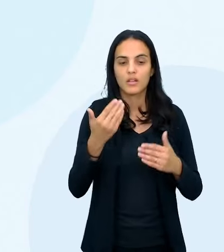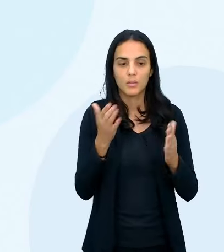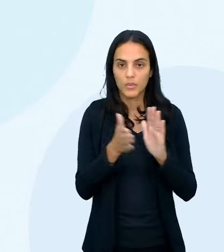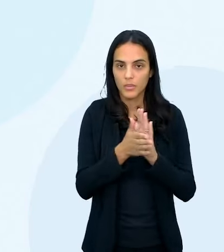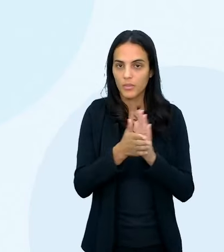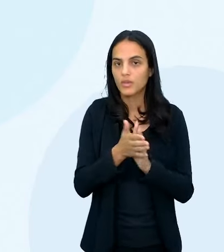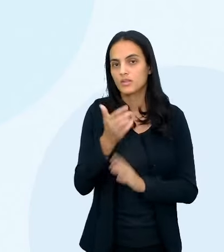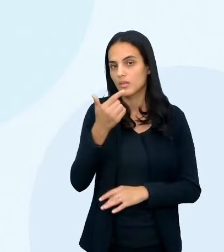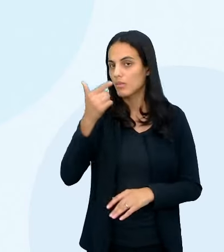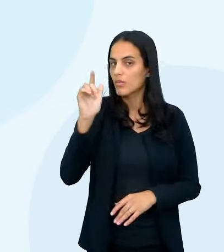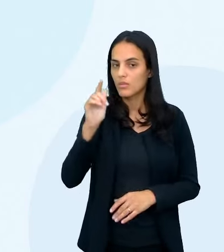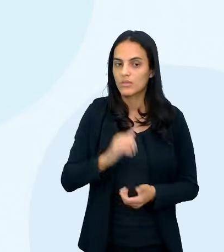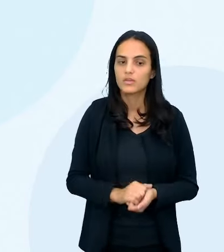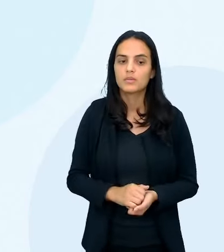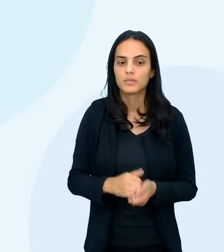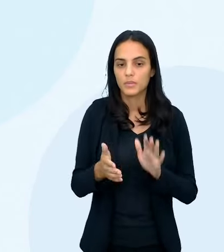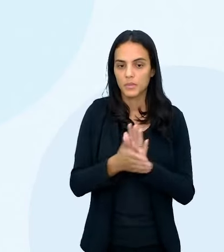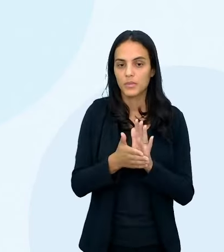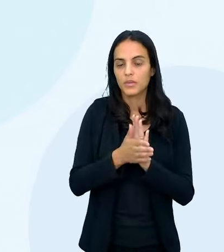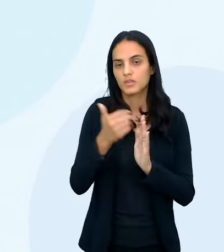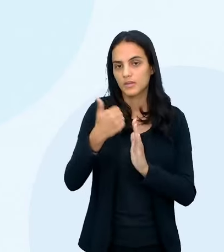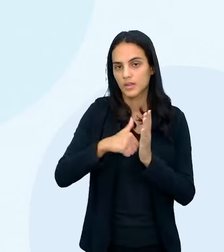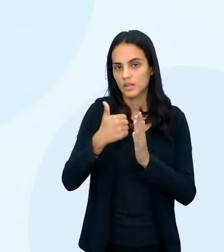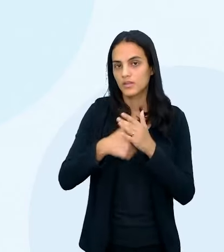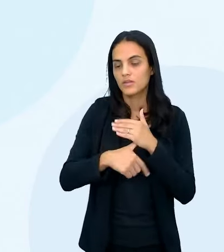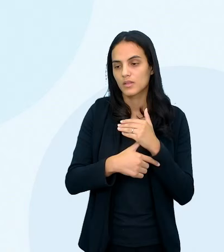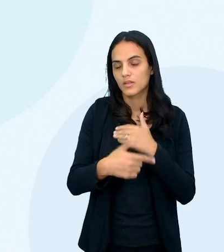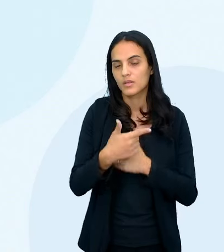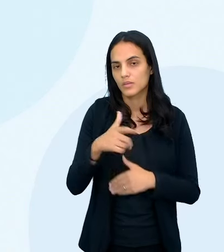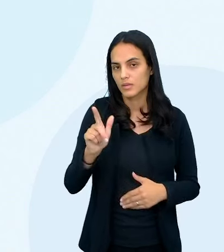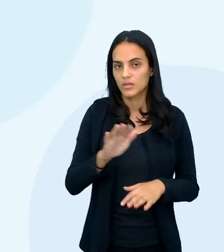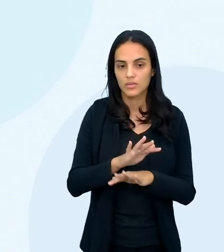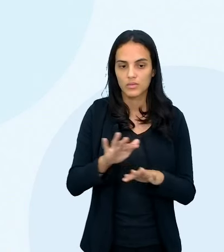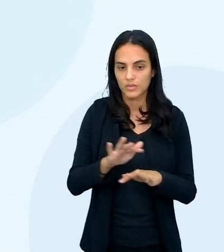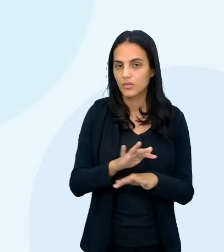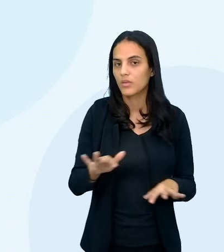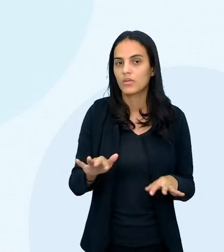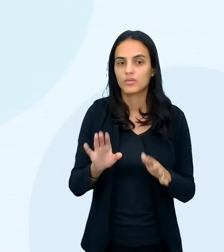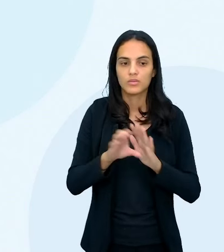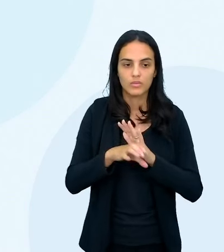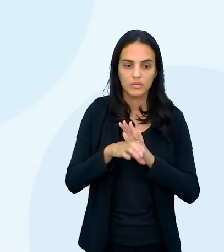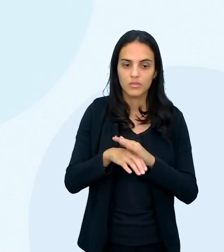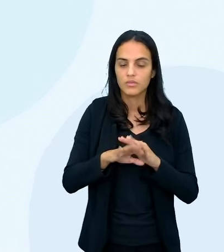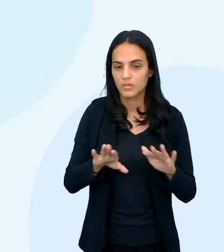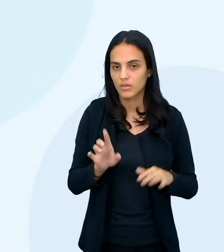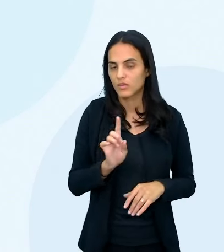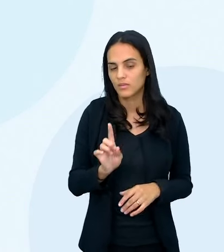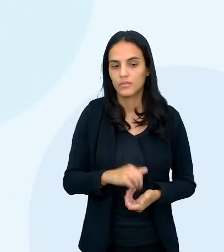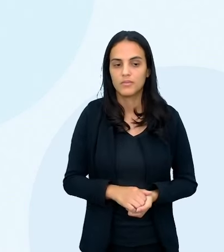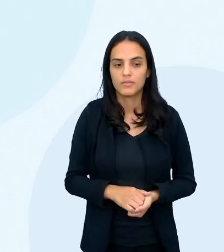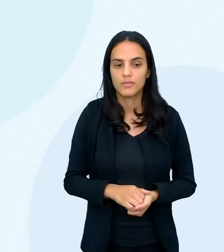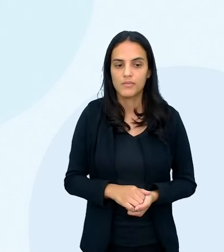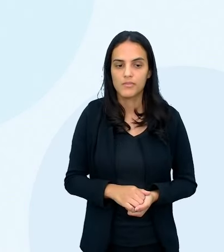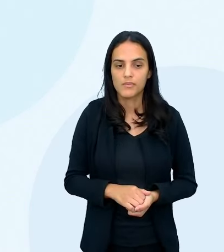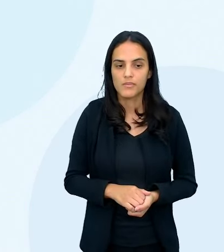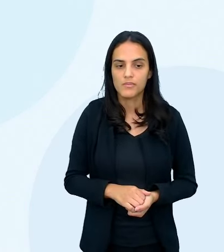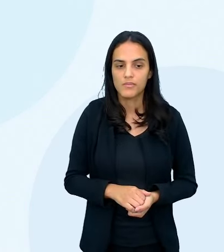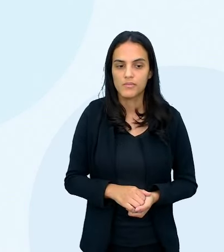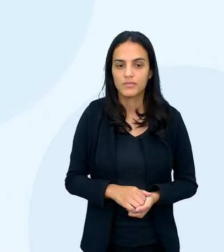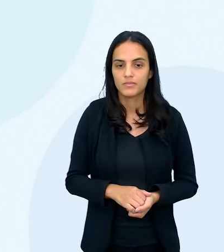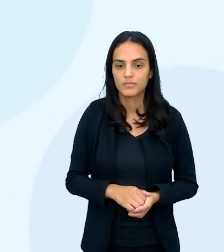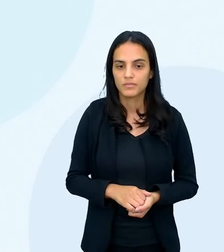né? A proposta avaliativa ali já é outra. E não só da conferência de conteúdo, né? Bom,